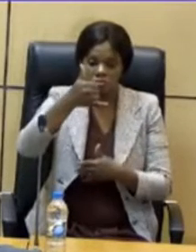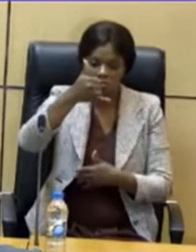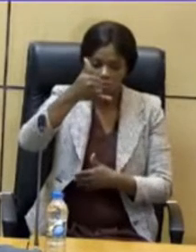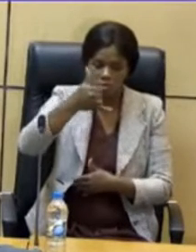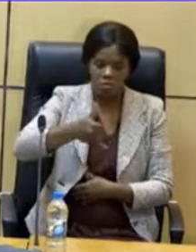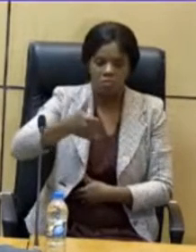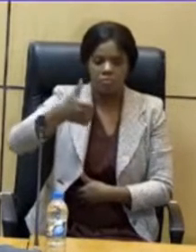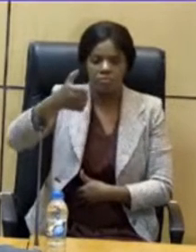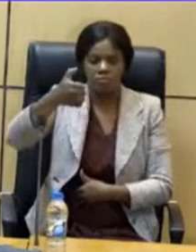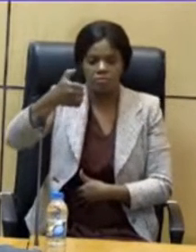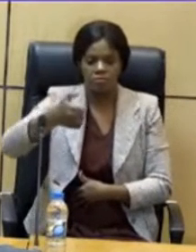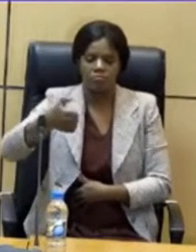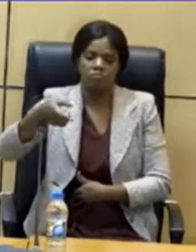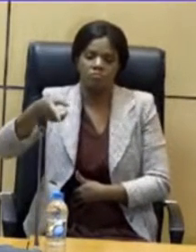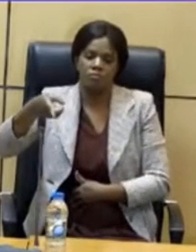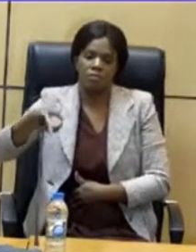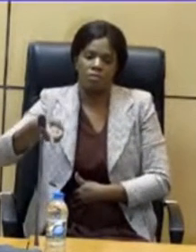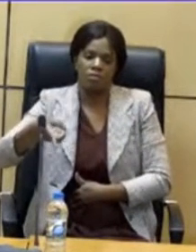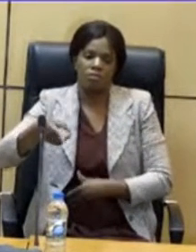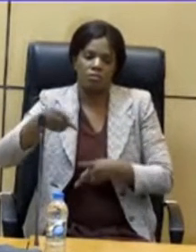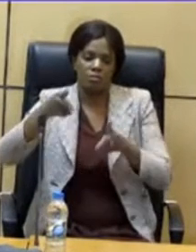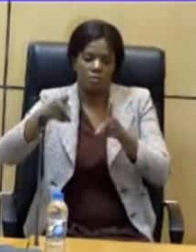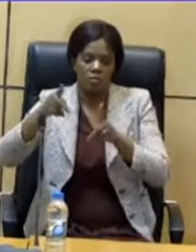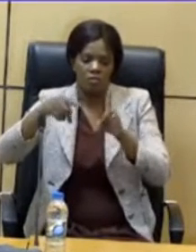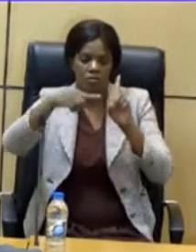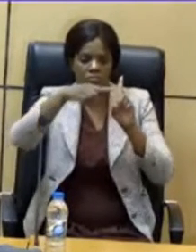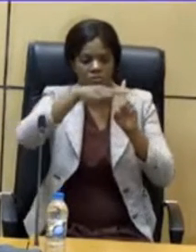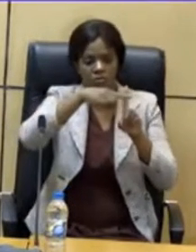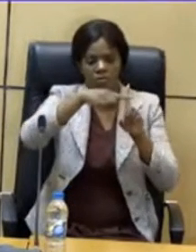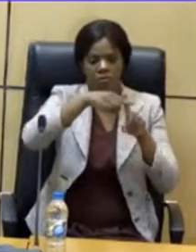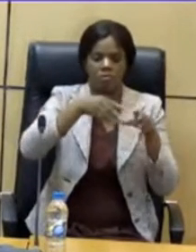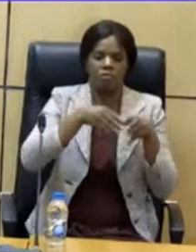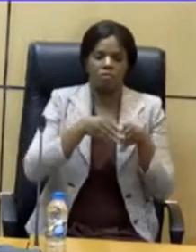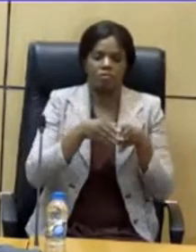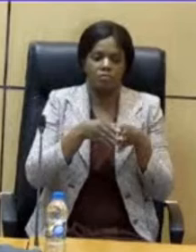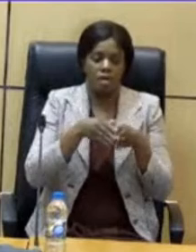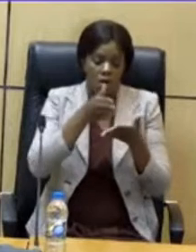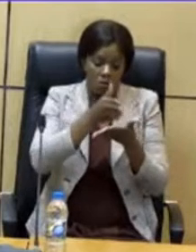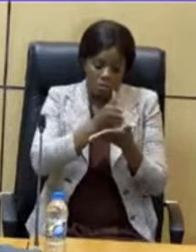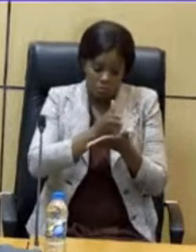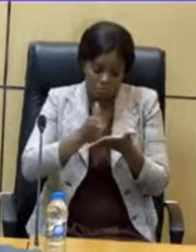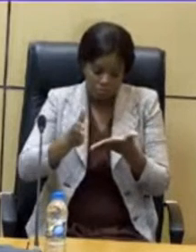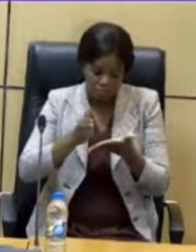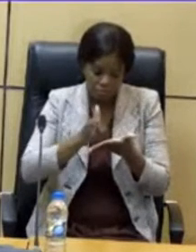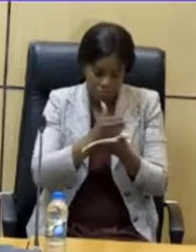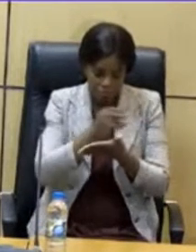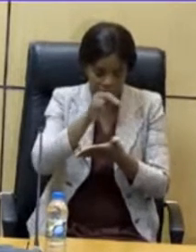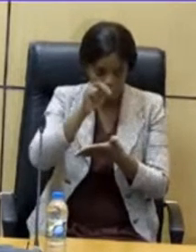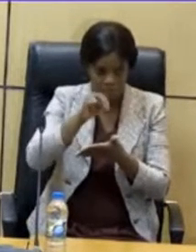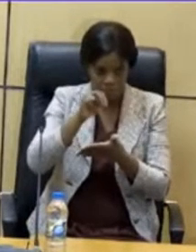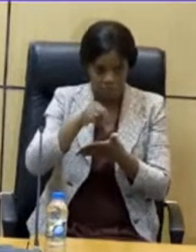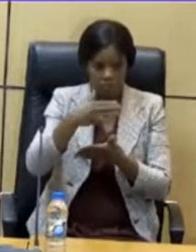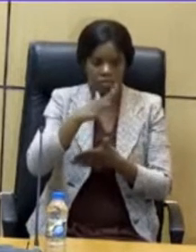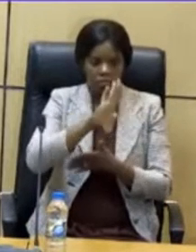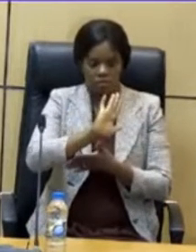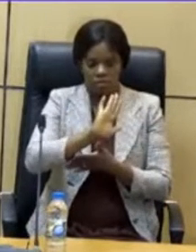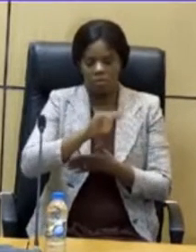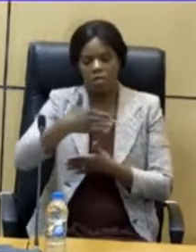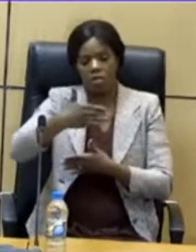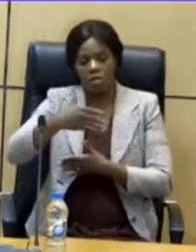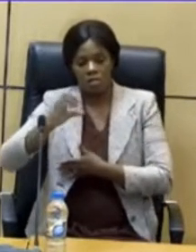259 infectados, mais 15 em relação ao dia de ontem, dos quais 10 óbitos,